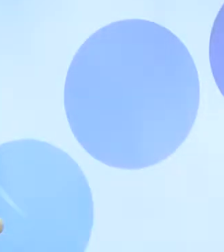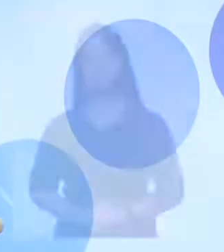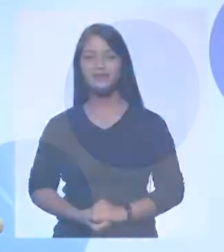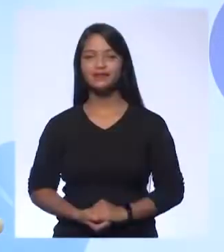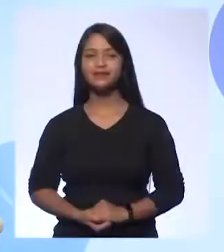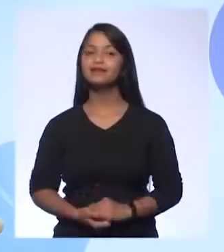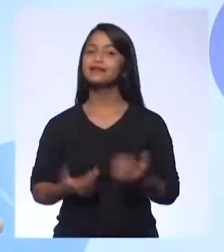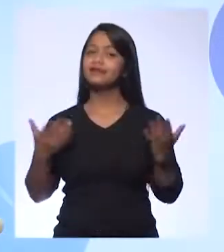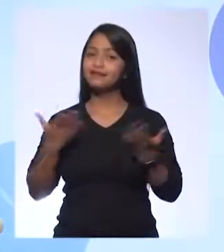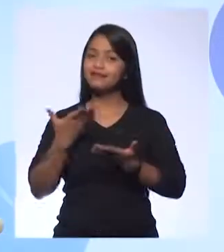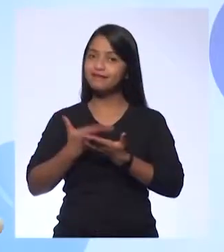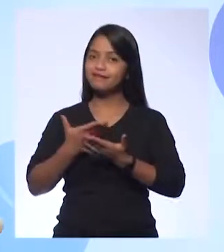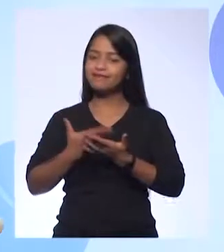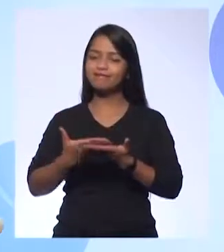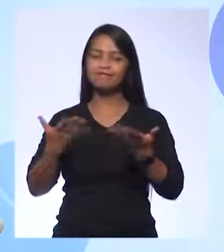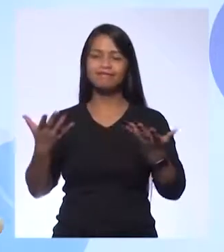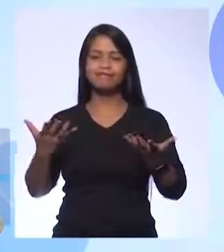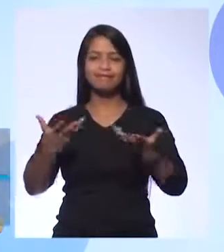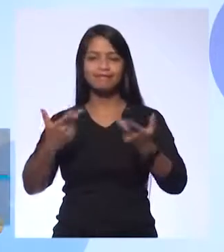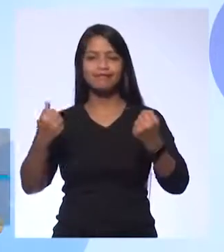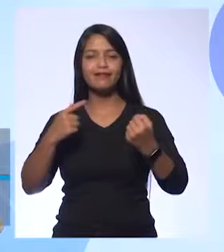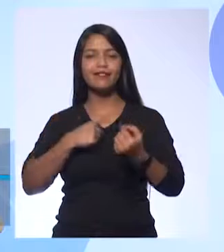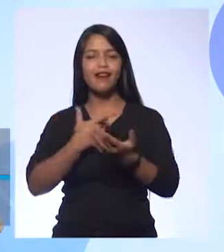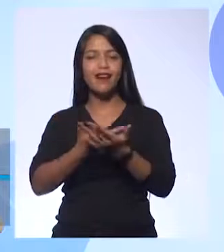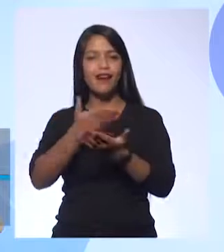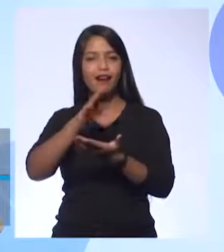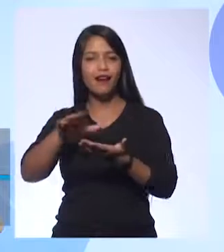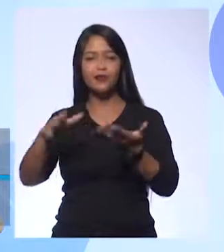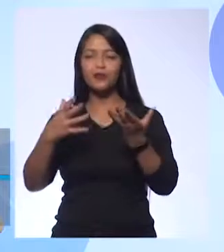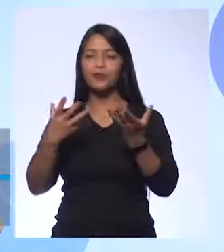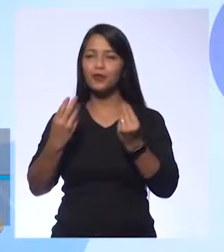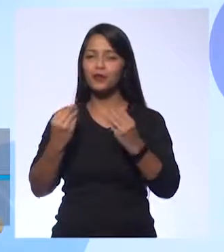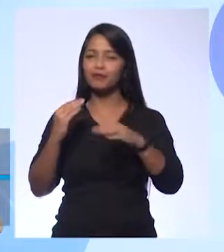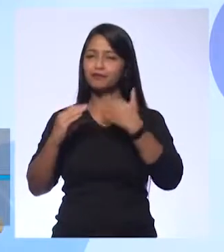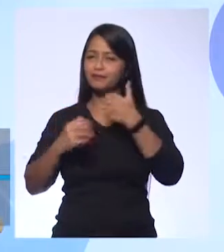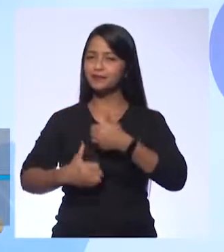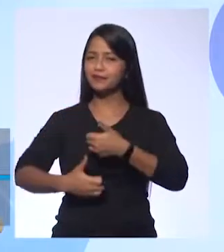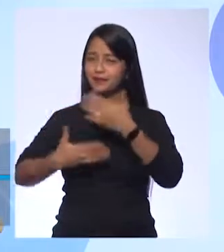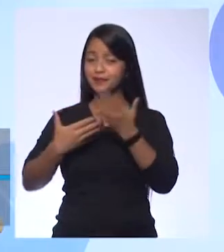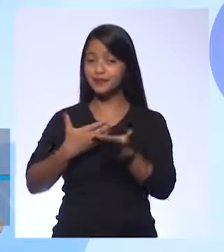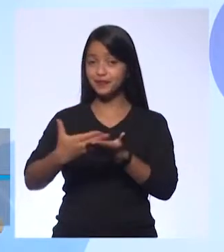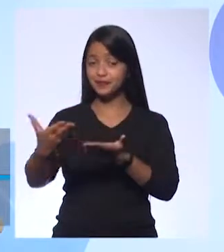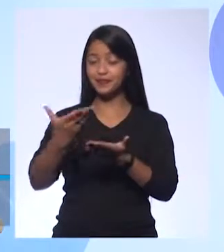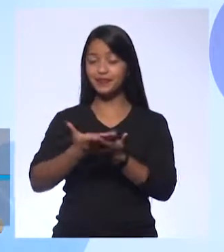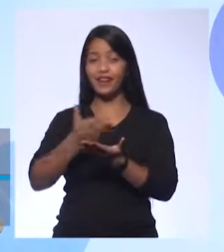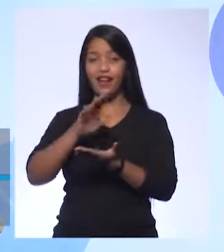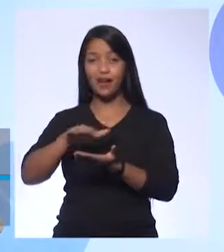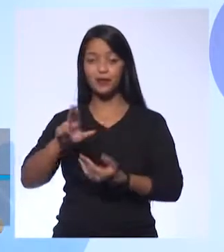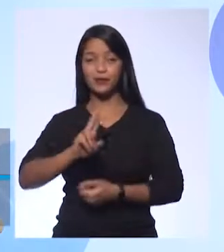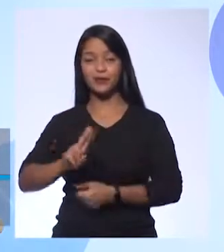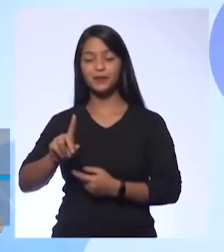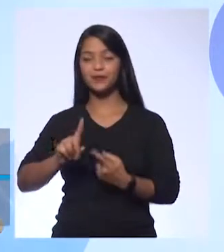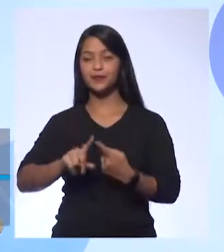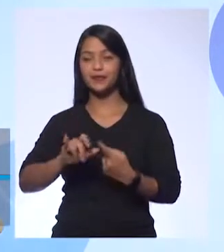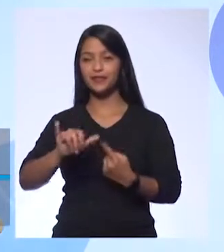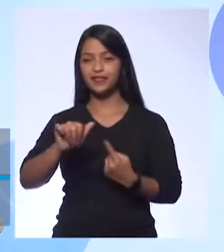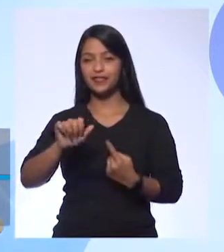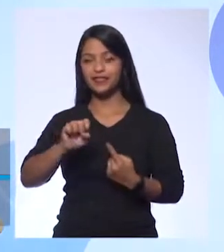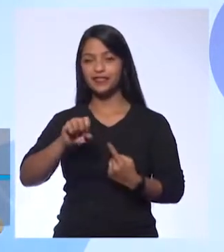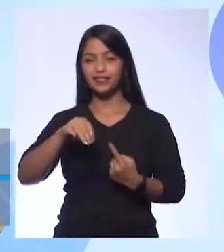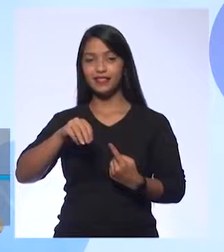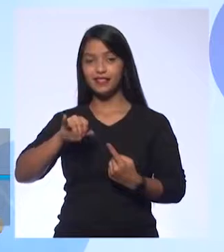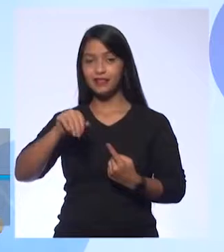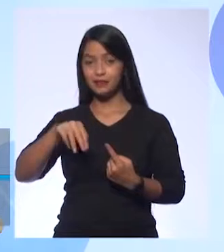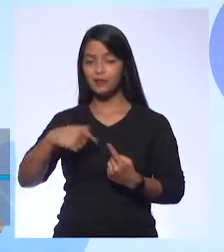beleza que dessa aula com muitas interações aqui de alunos, viu, Ed? Vou Opa. começar aqui pela aluna Yasmin. É legal que eu já identifiquei que tem a aluna Yasmin,